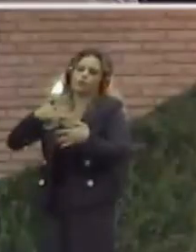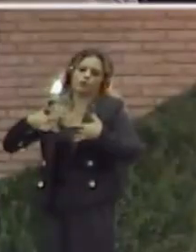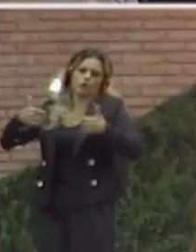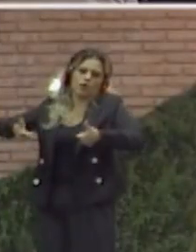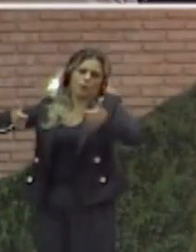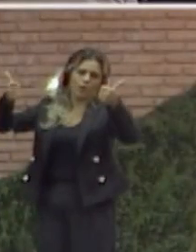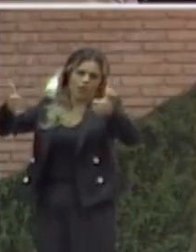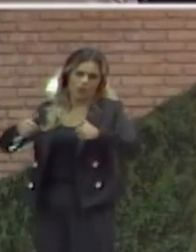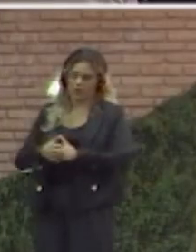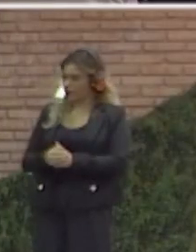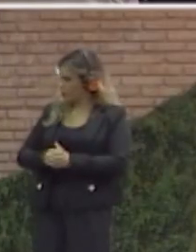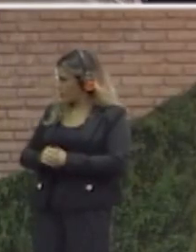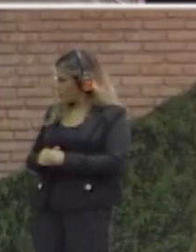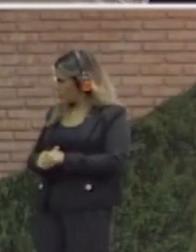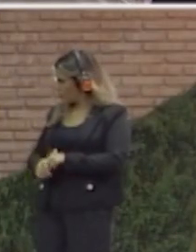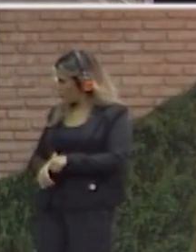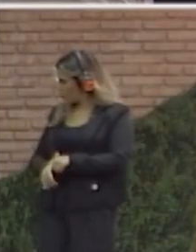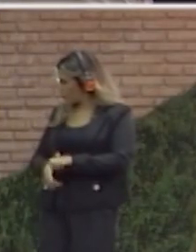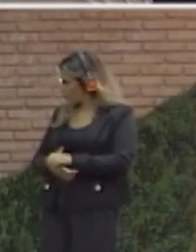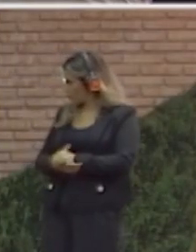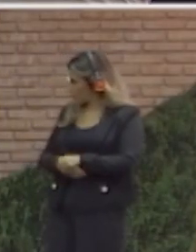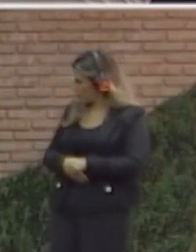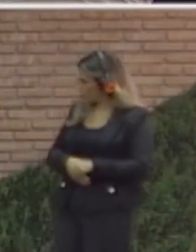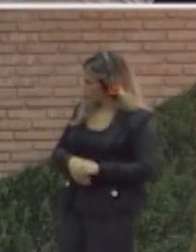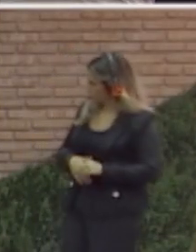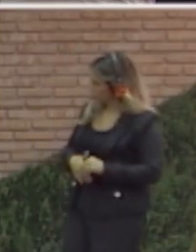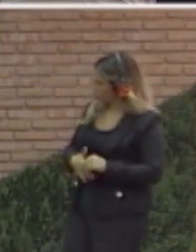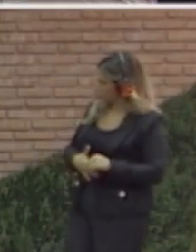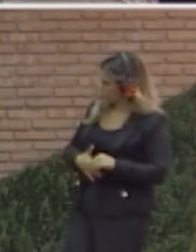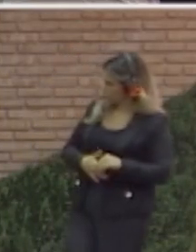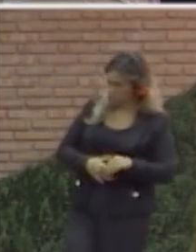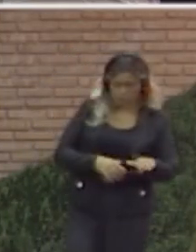Bacana. O senhor tem algum comentário, presidente?